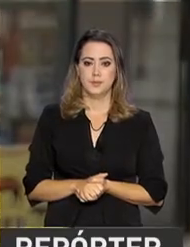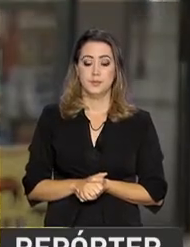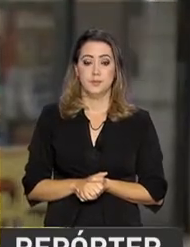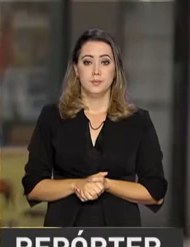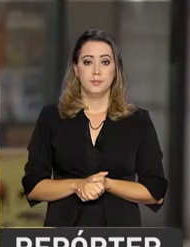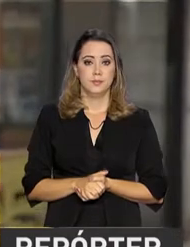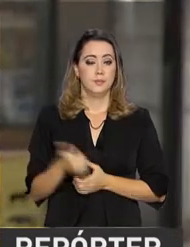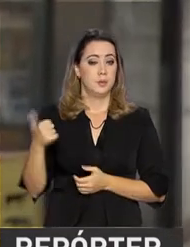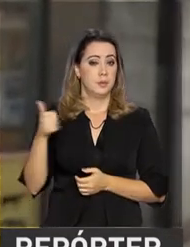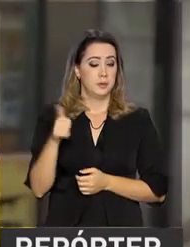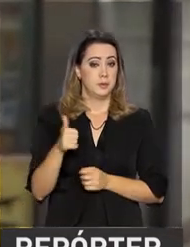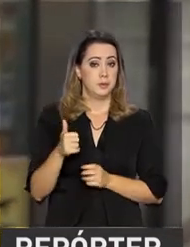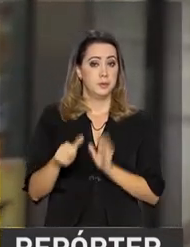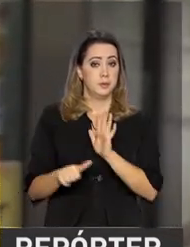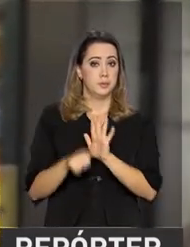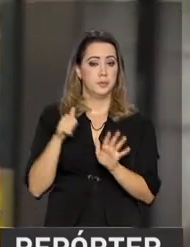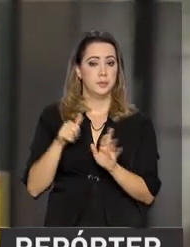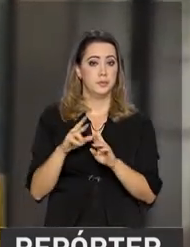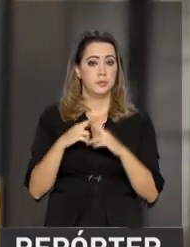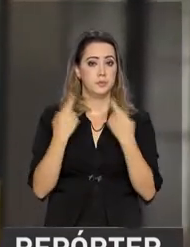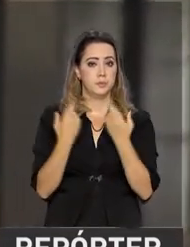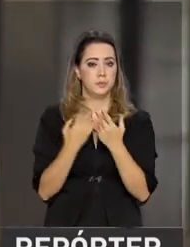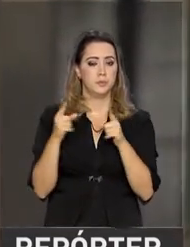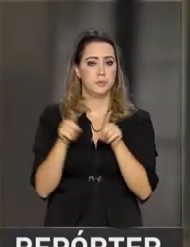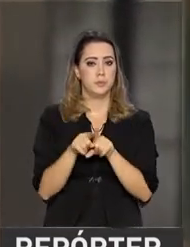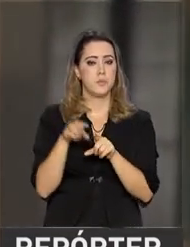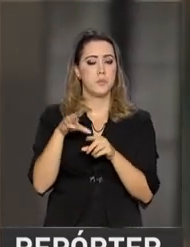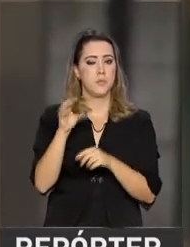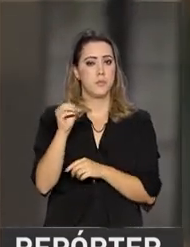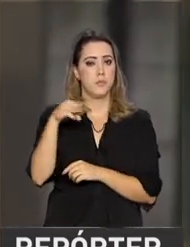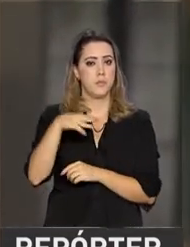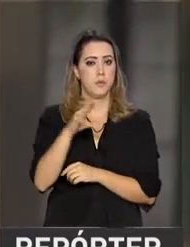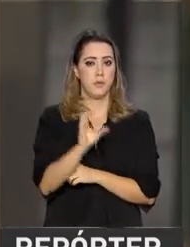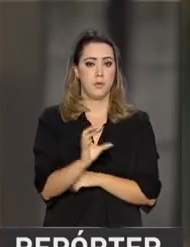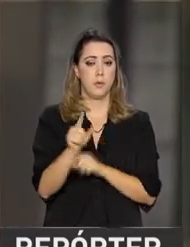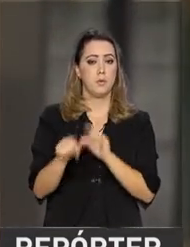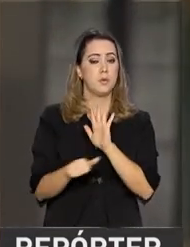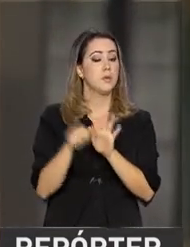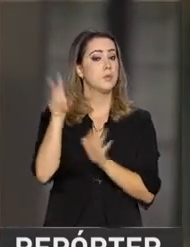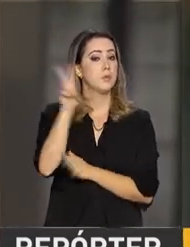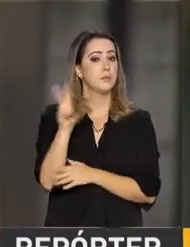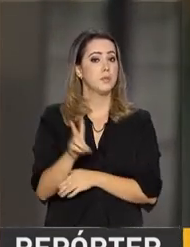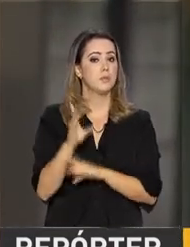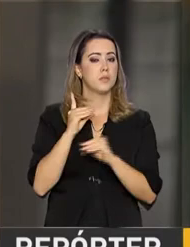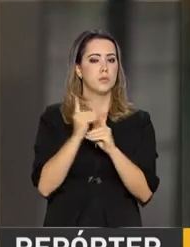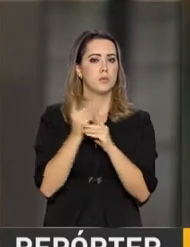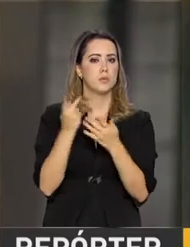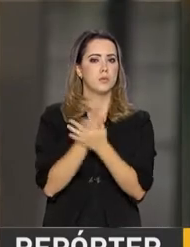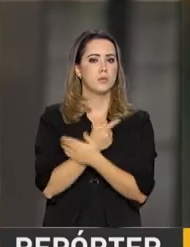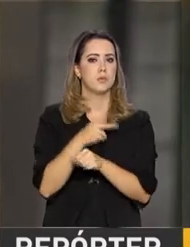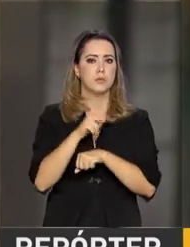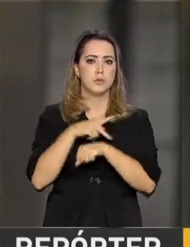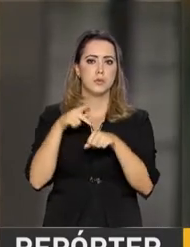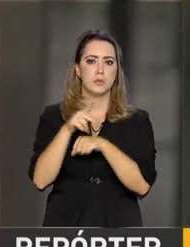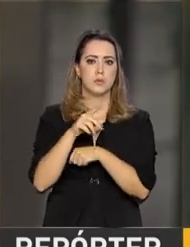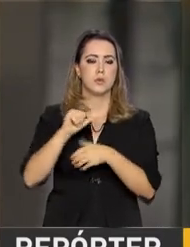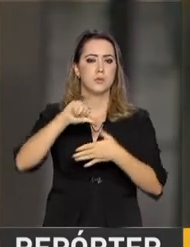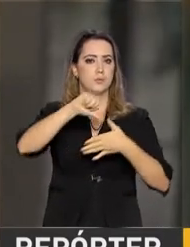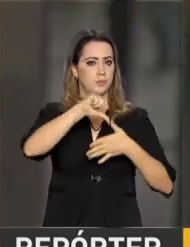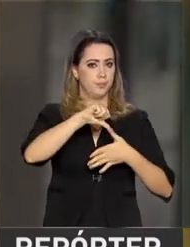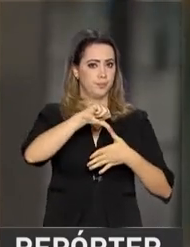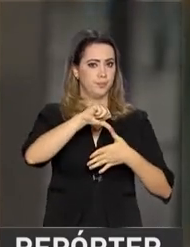Esta é a 11ª Conferência Ministerial da Organização Mundial do Comércio e a primeira vez que o encontro ocorre num país